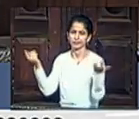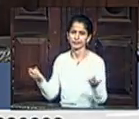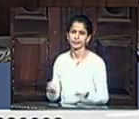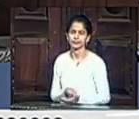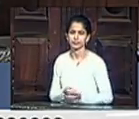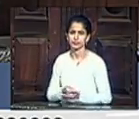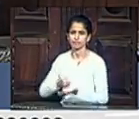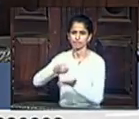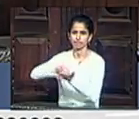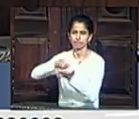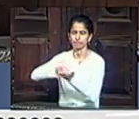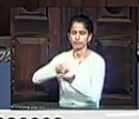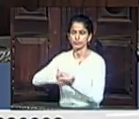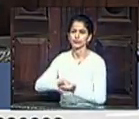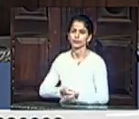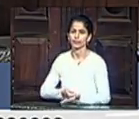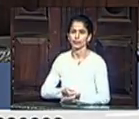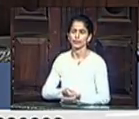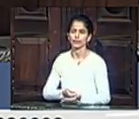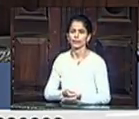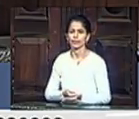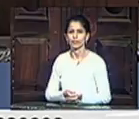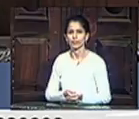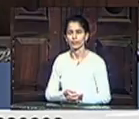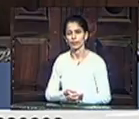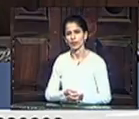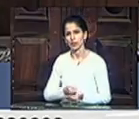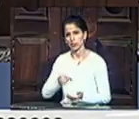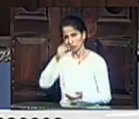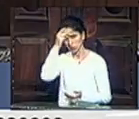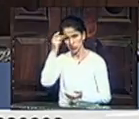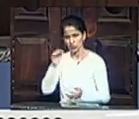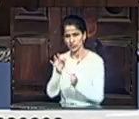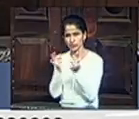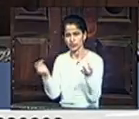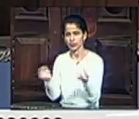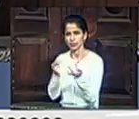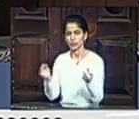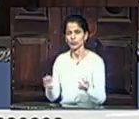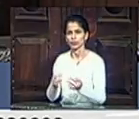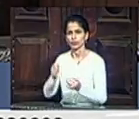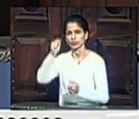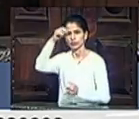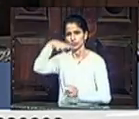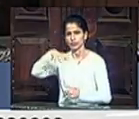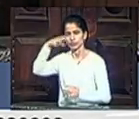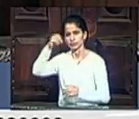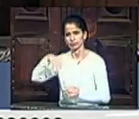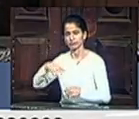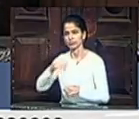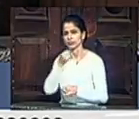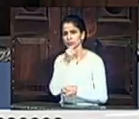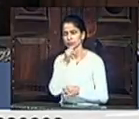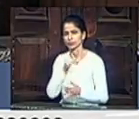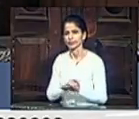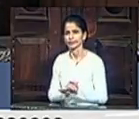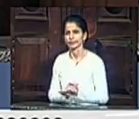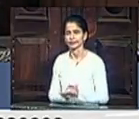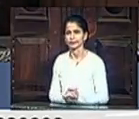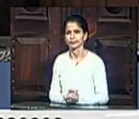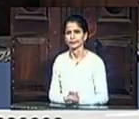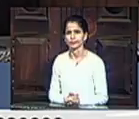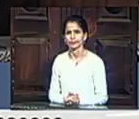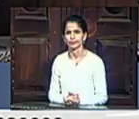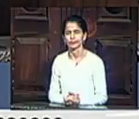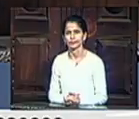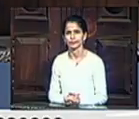penalizar quem consome de 200 a 300 quilowatts. Deixa eu concluir, deputado, por favor, estou acabando, mais 2